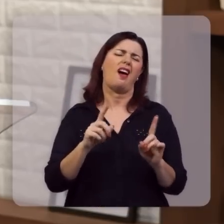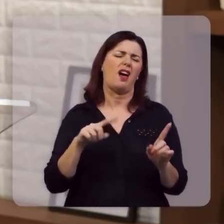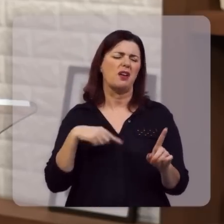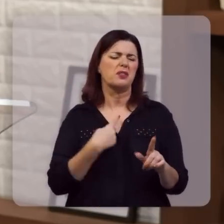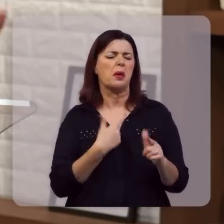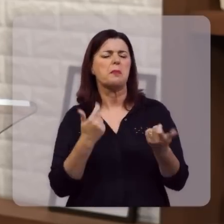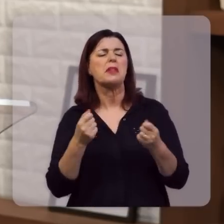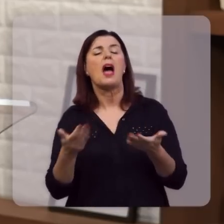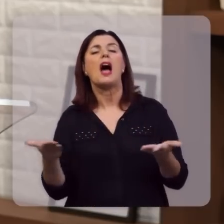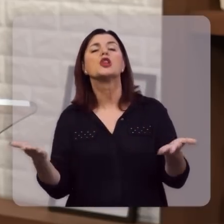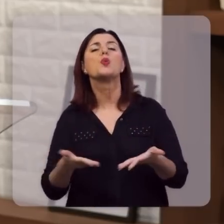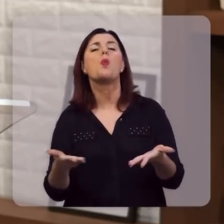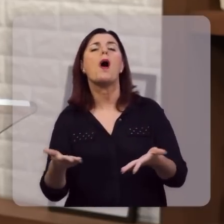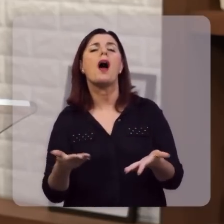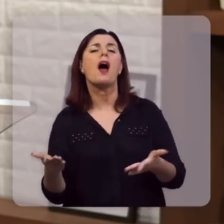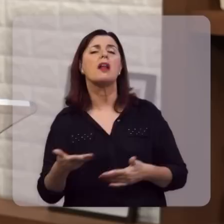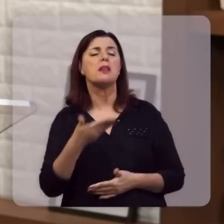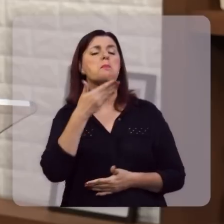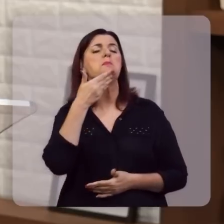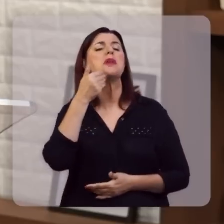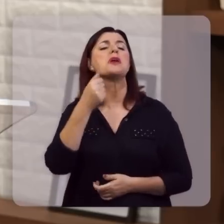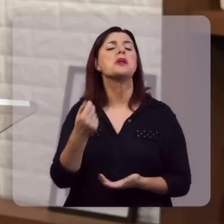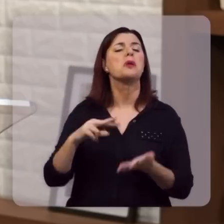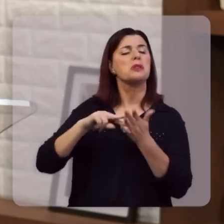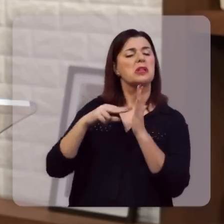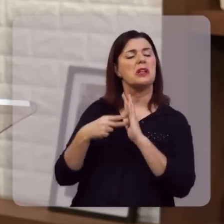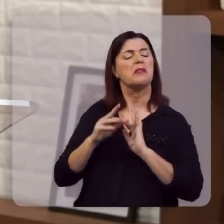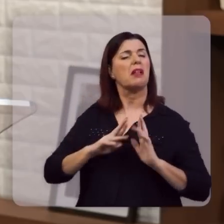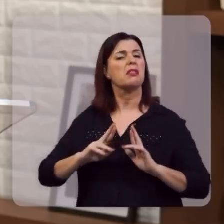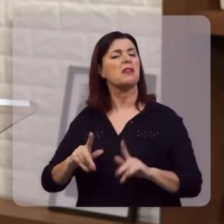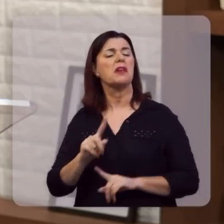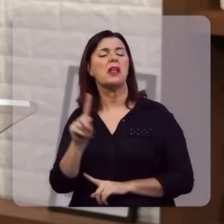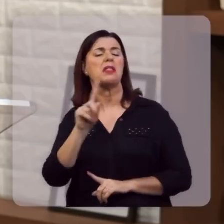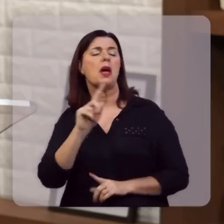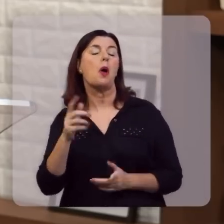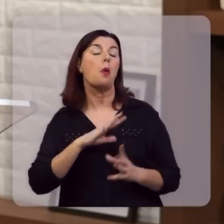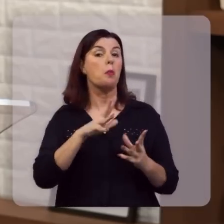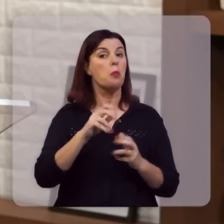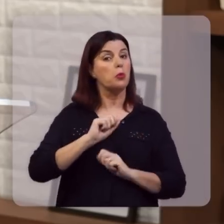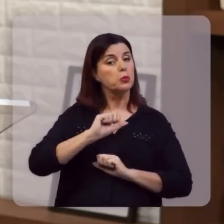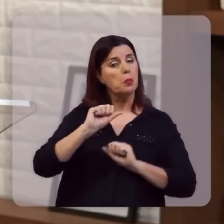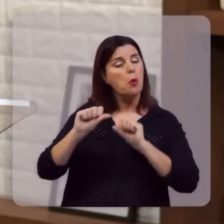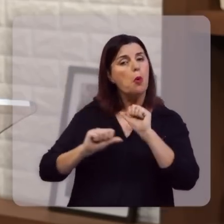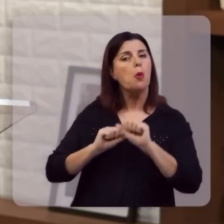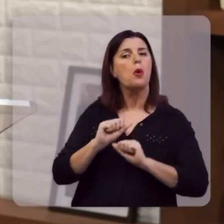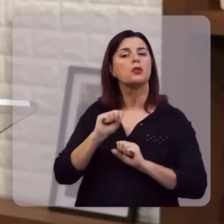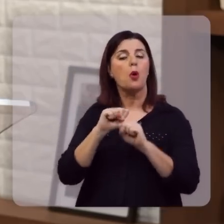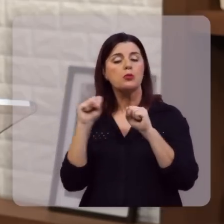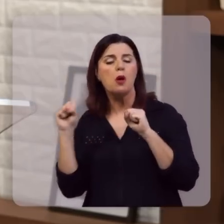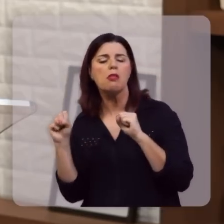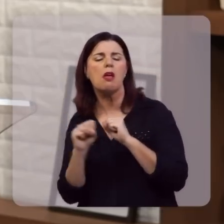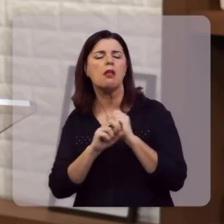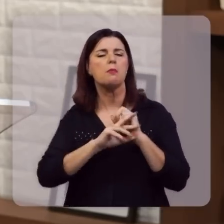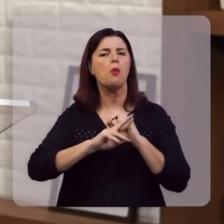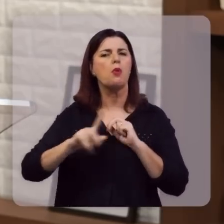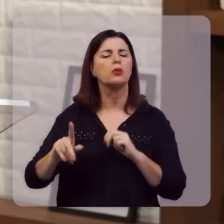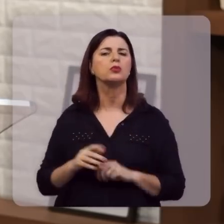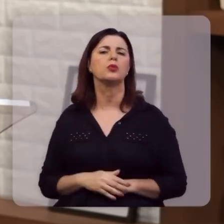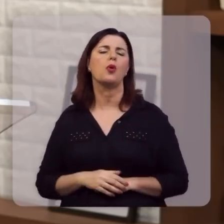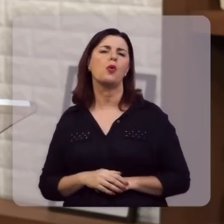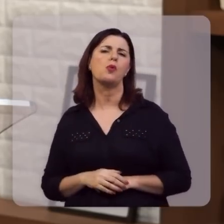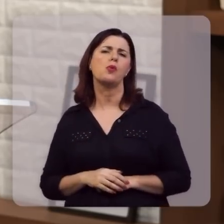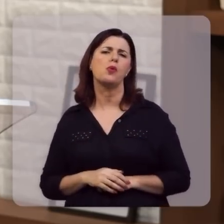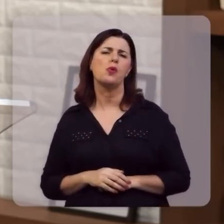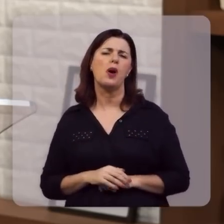que atualizar, ressignificar, não é bem assim, o mundo mudou, a sociedade mudou, a Bíblia não é